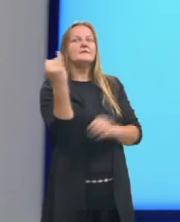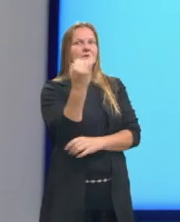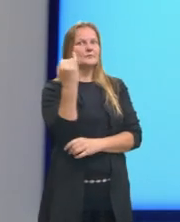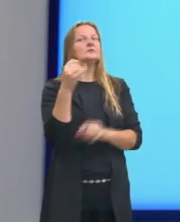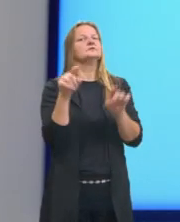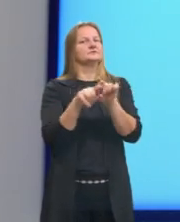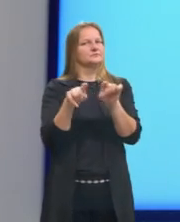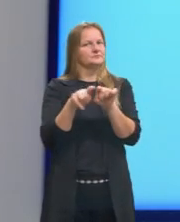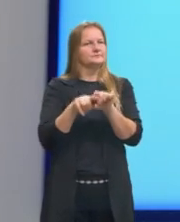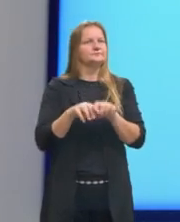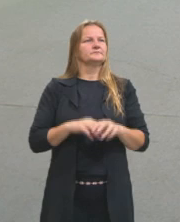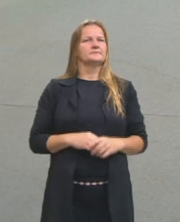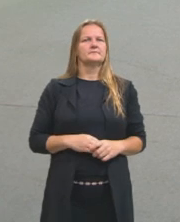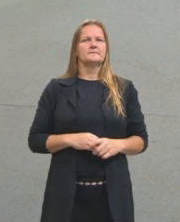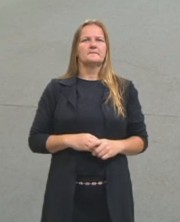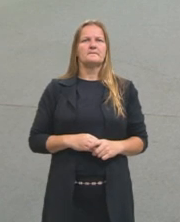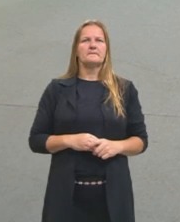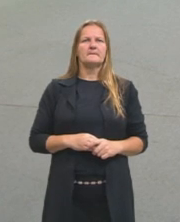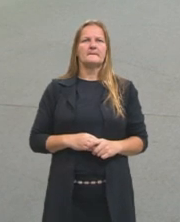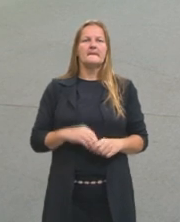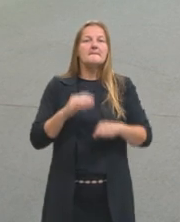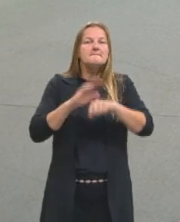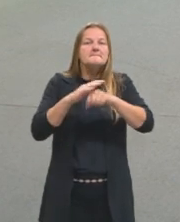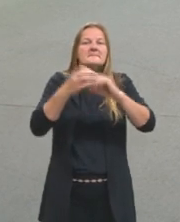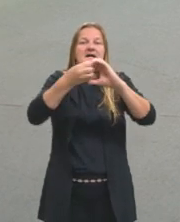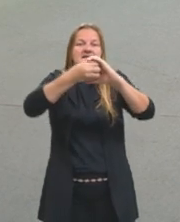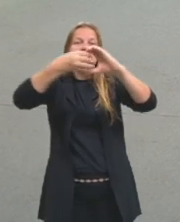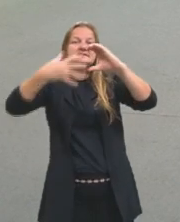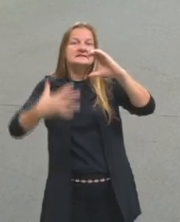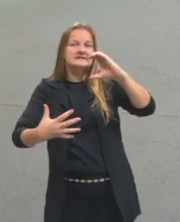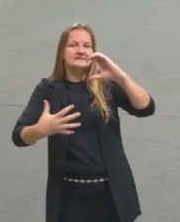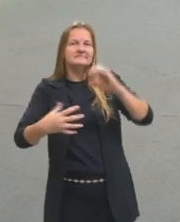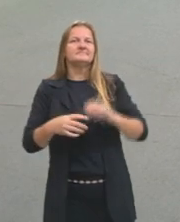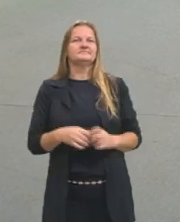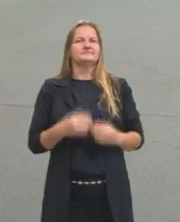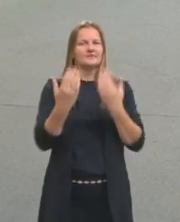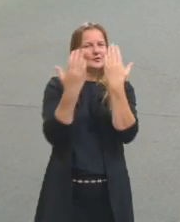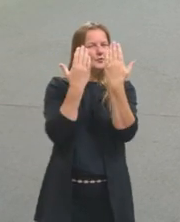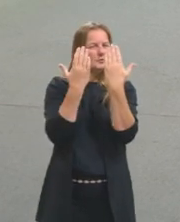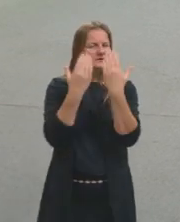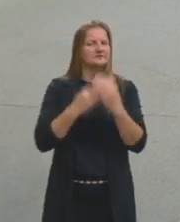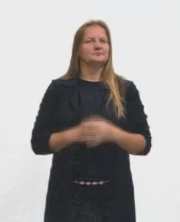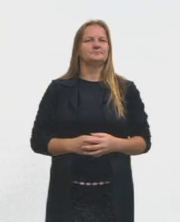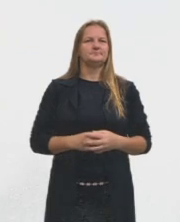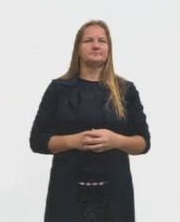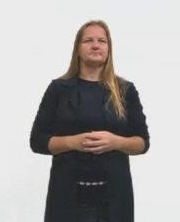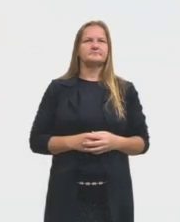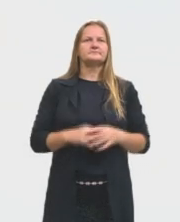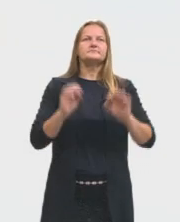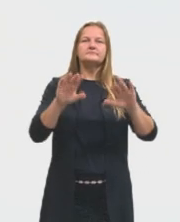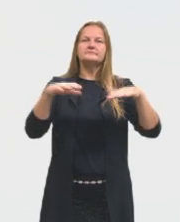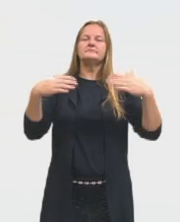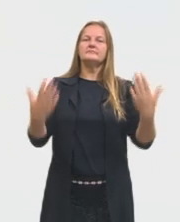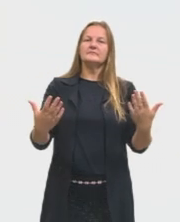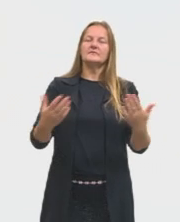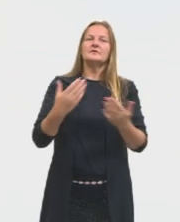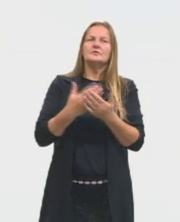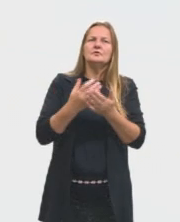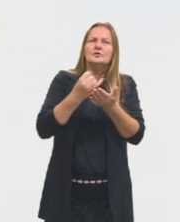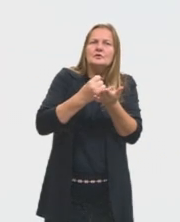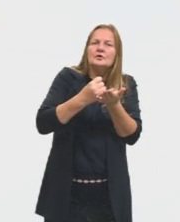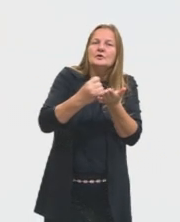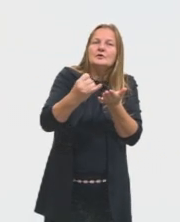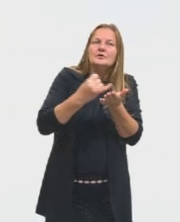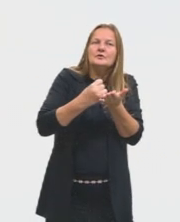fundamental também vai ser mais detalhado para a gente entender um pouquinho essa comparação bom então não tem